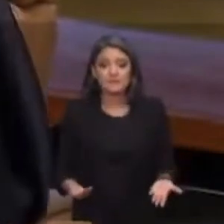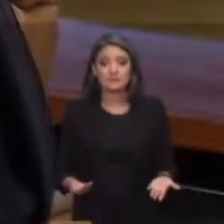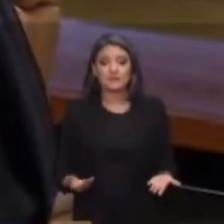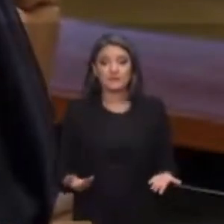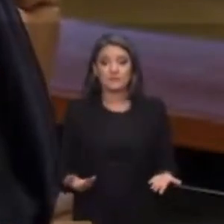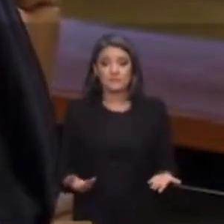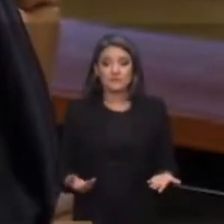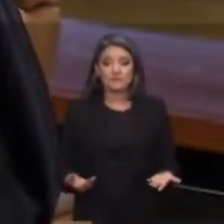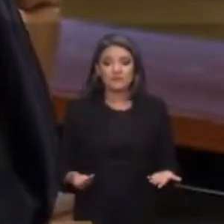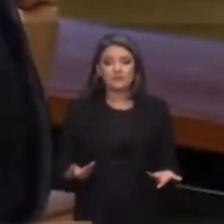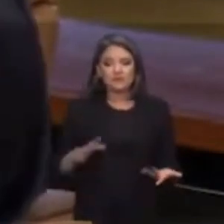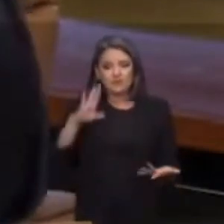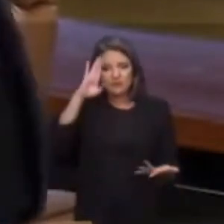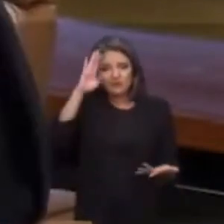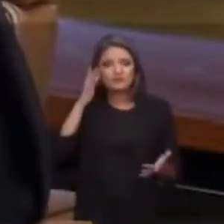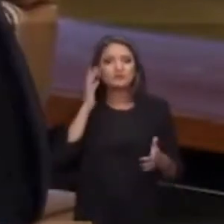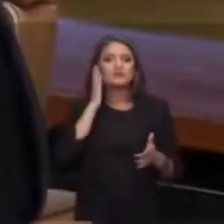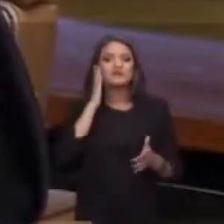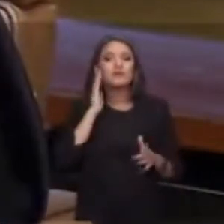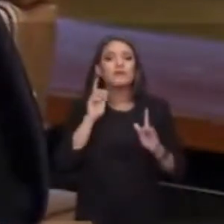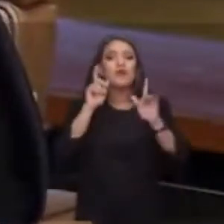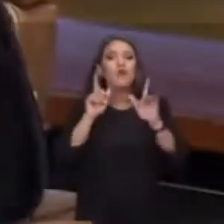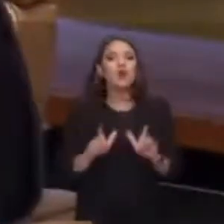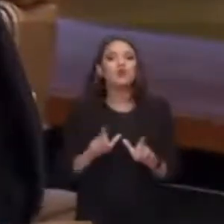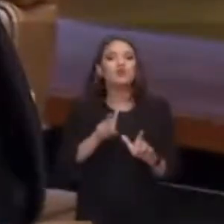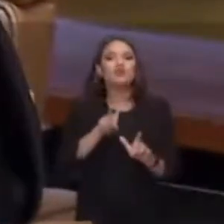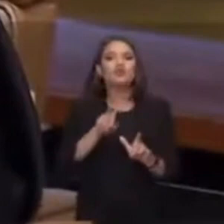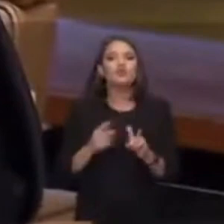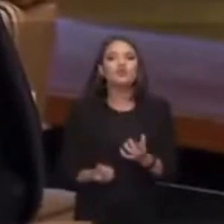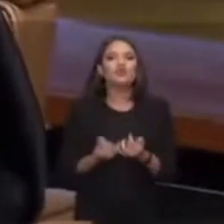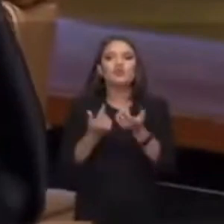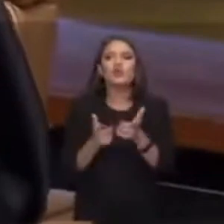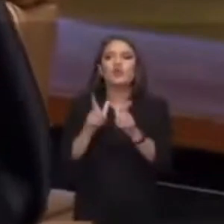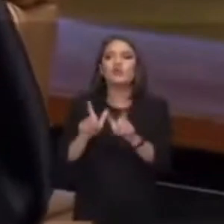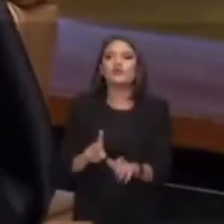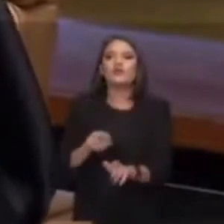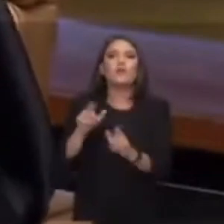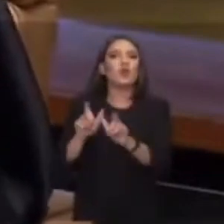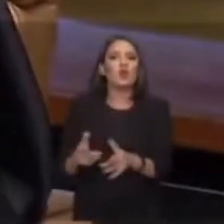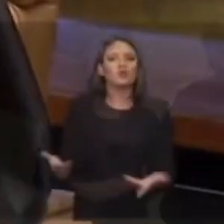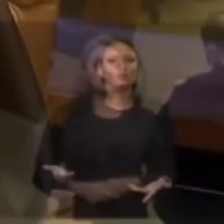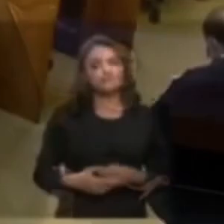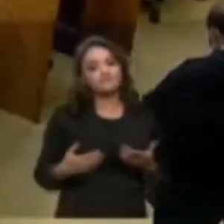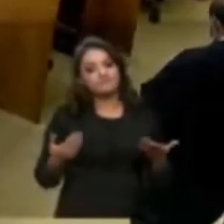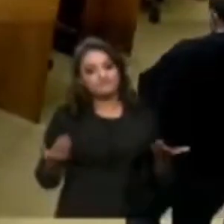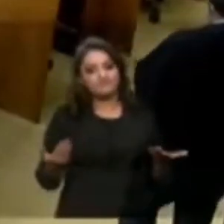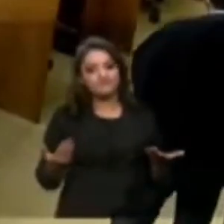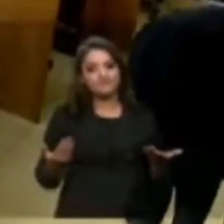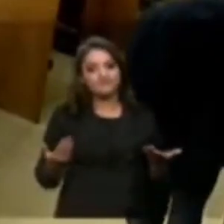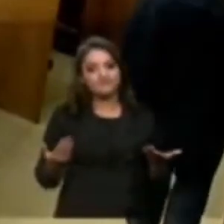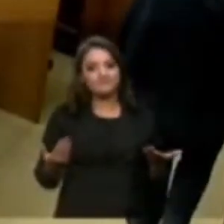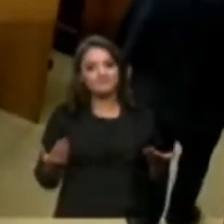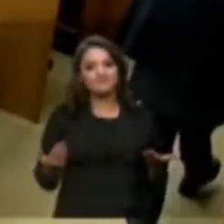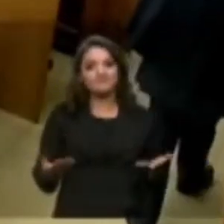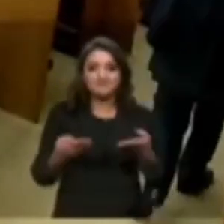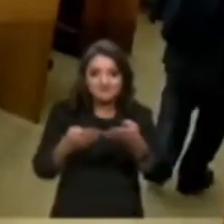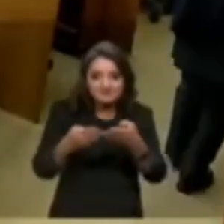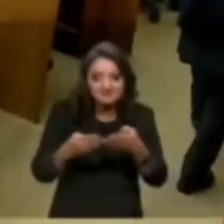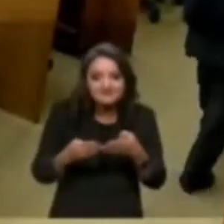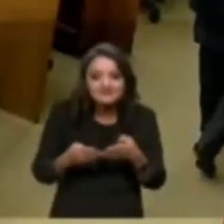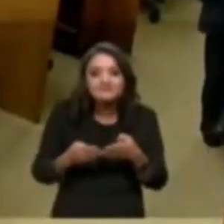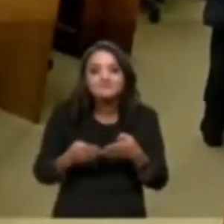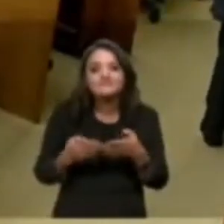suas forças especiais, localizadas em áreas com os maiores índices de letalidade policial. É a arguição de descumprimento de